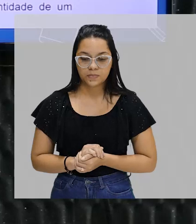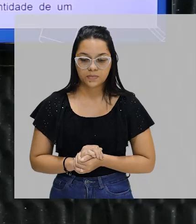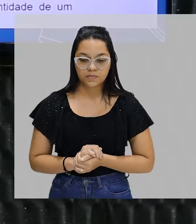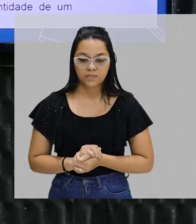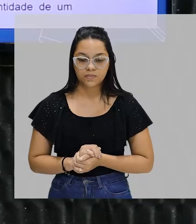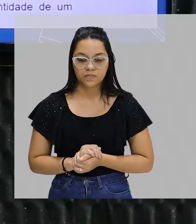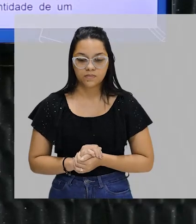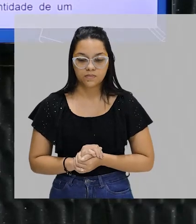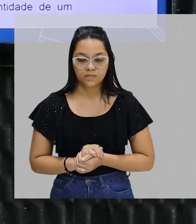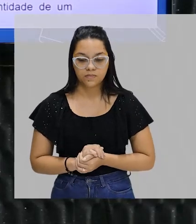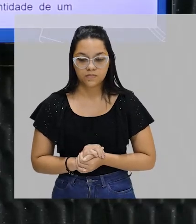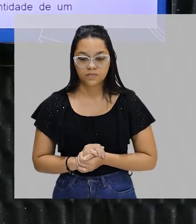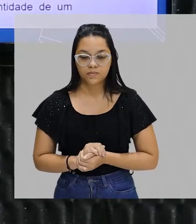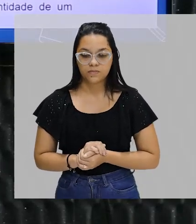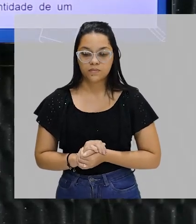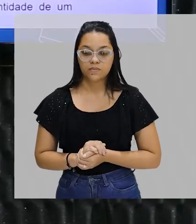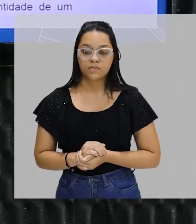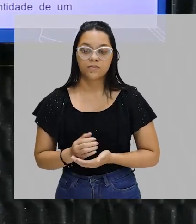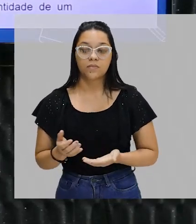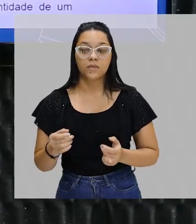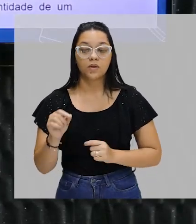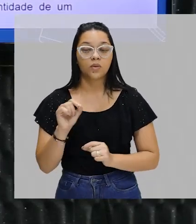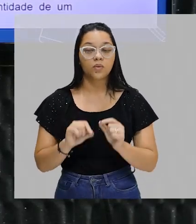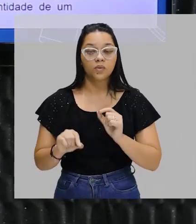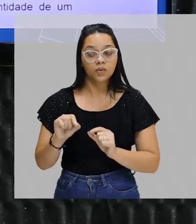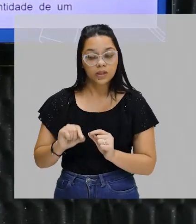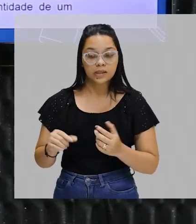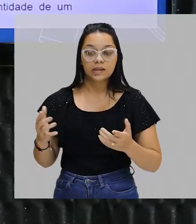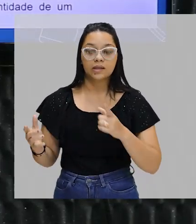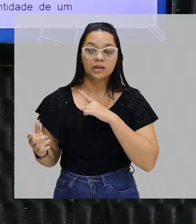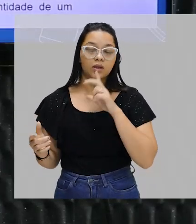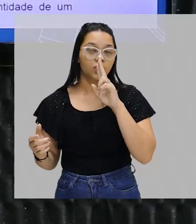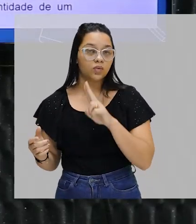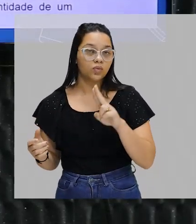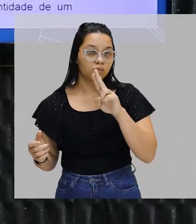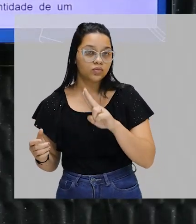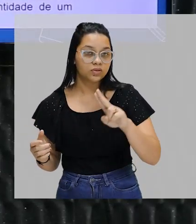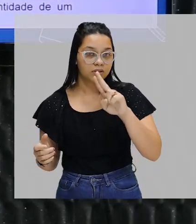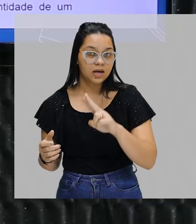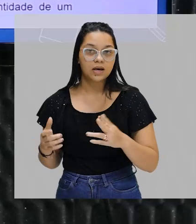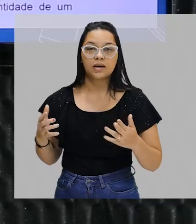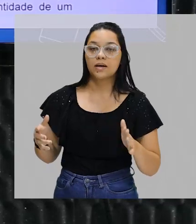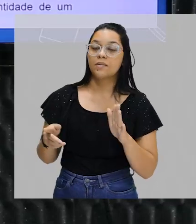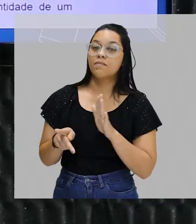embalagem. Turminha, a titulação é muito utilizada